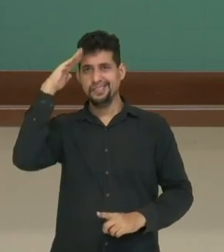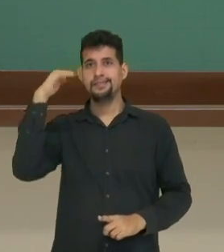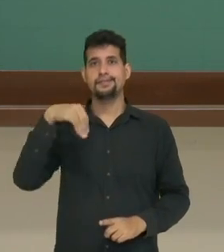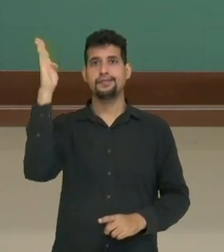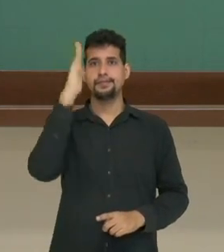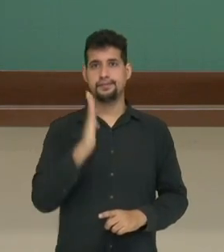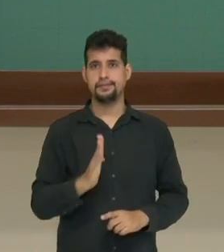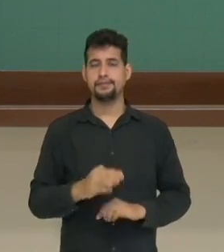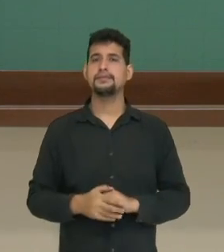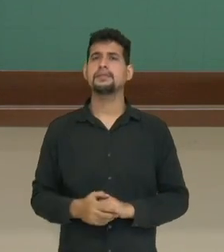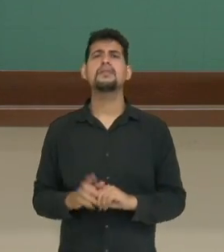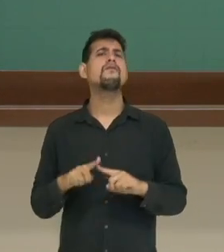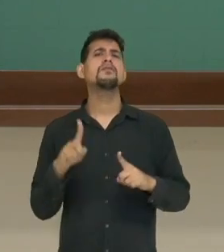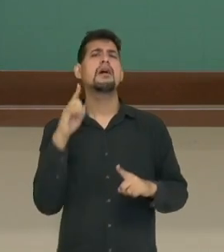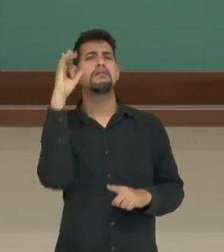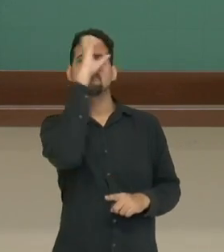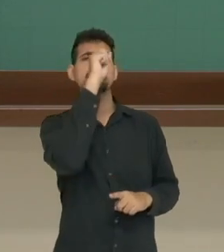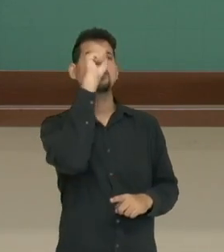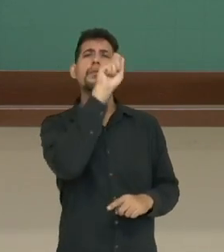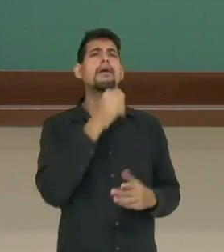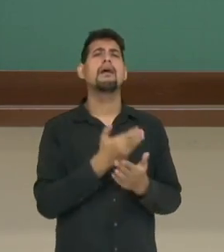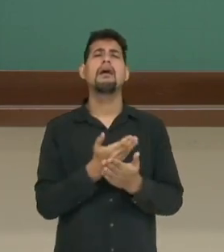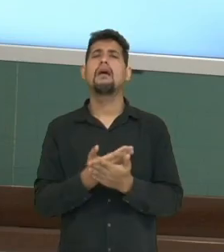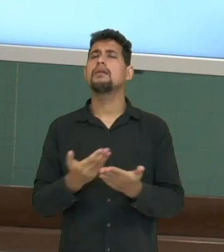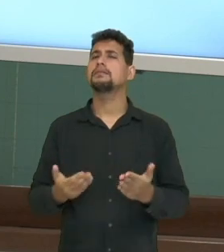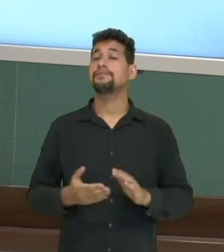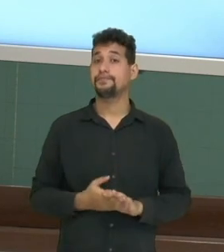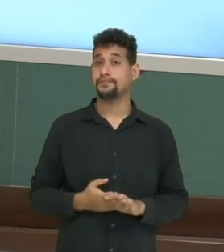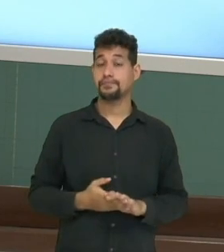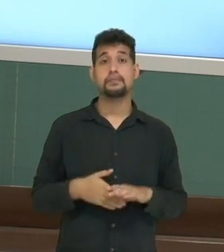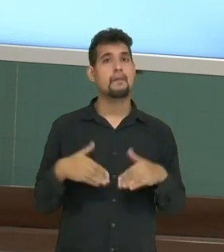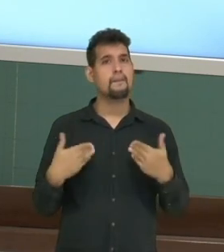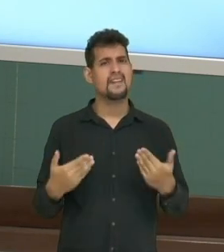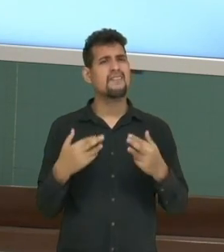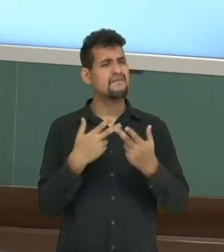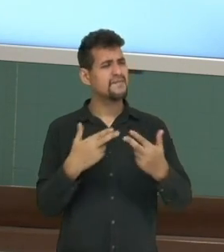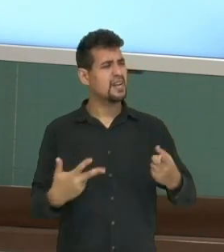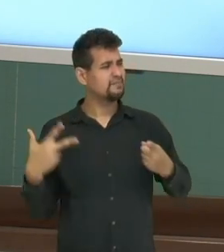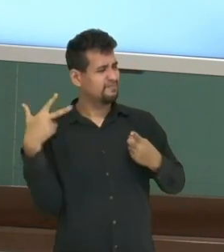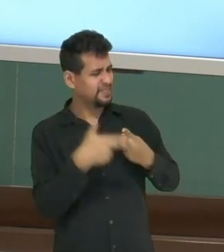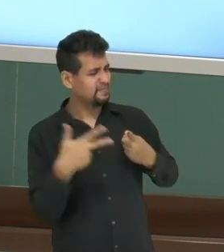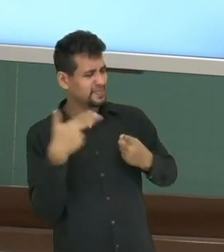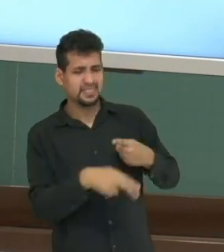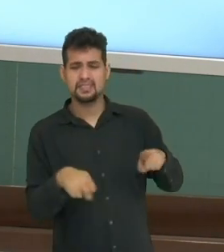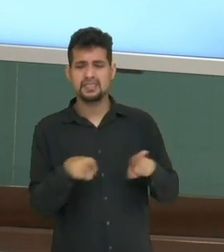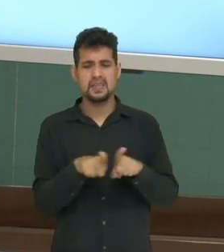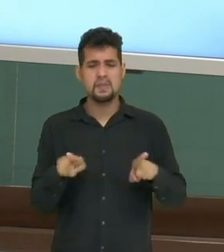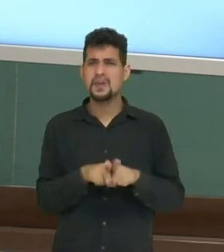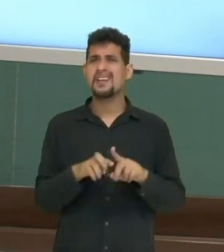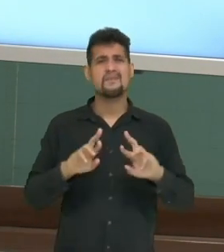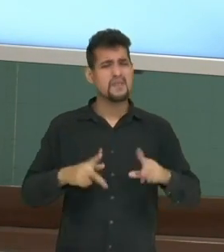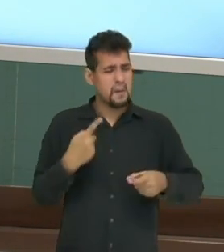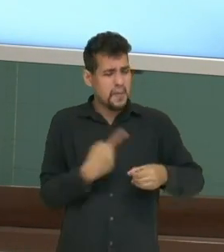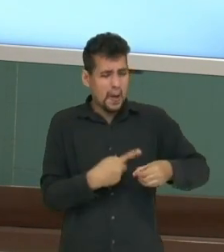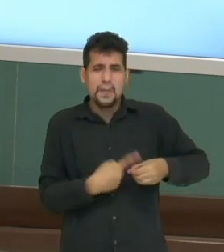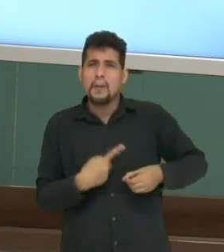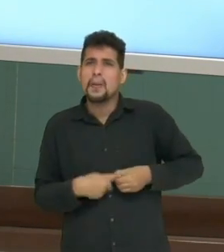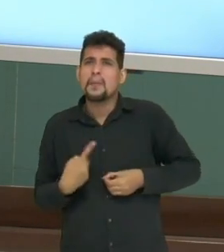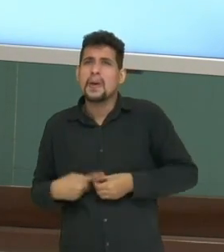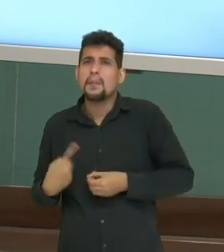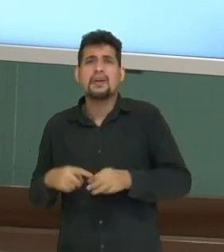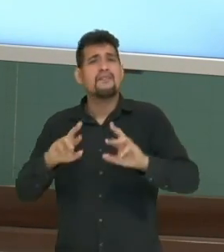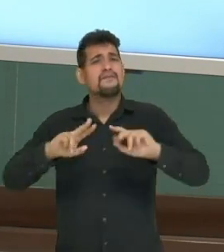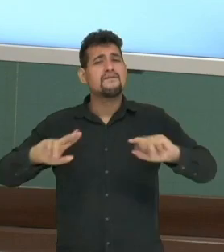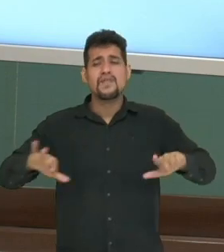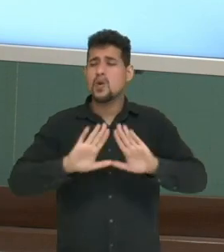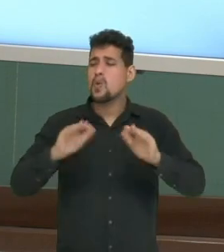no Brasil. O que você viu nesta aula? Apesar da censura e da repressão, diferentes atores